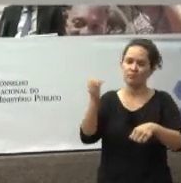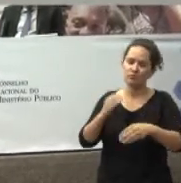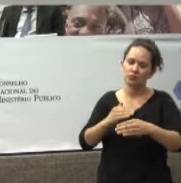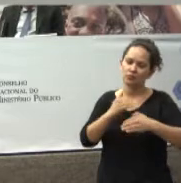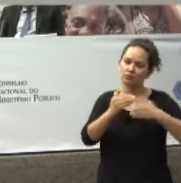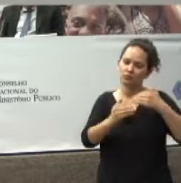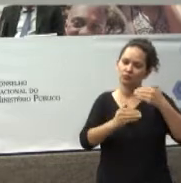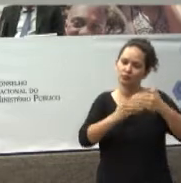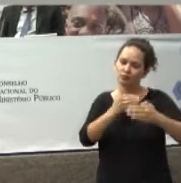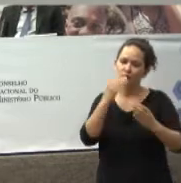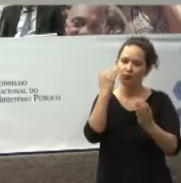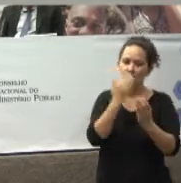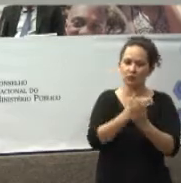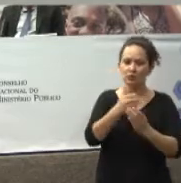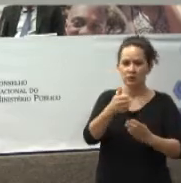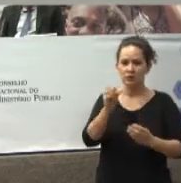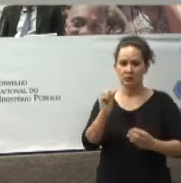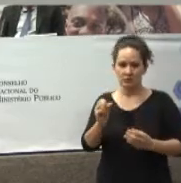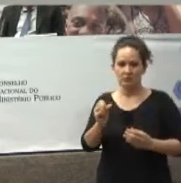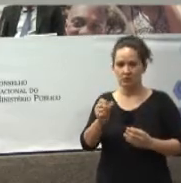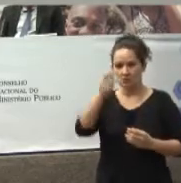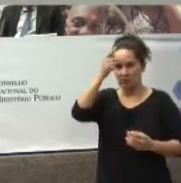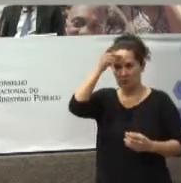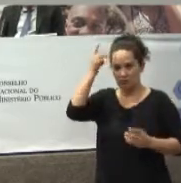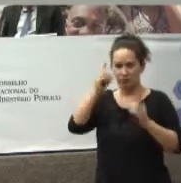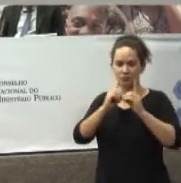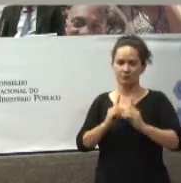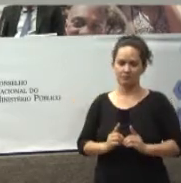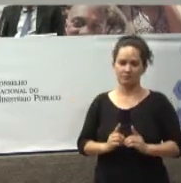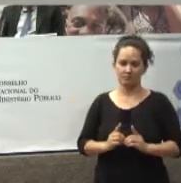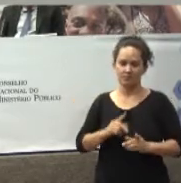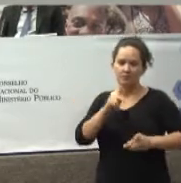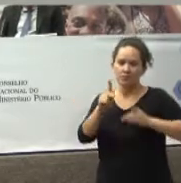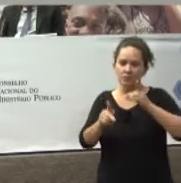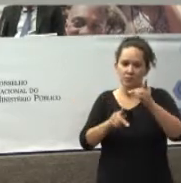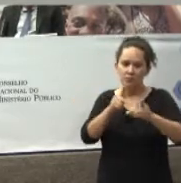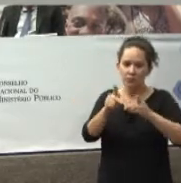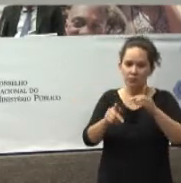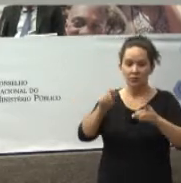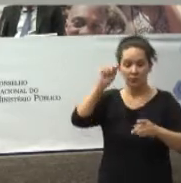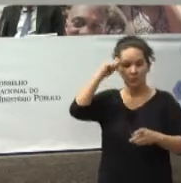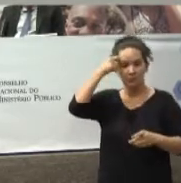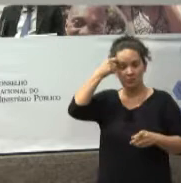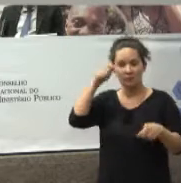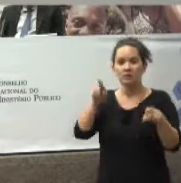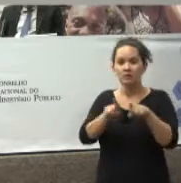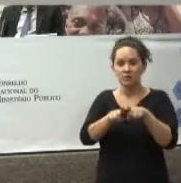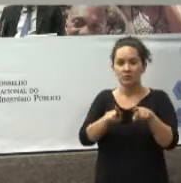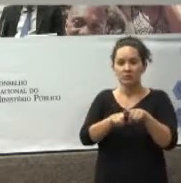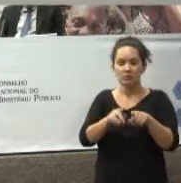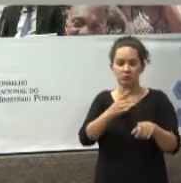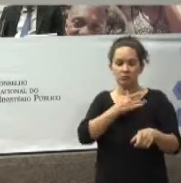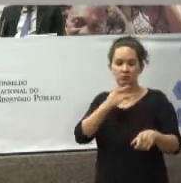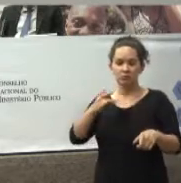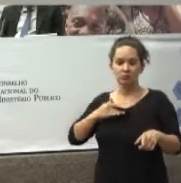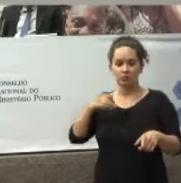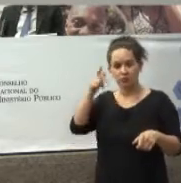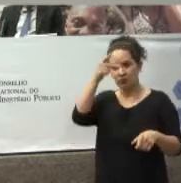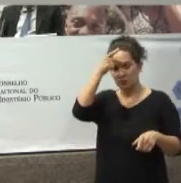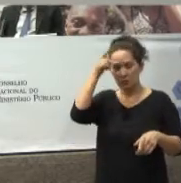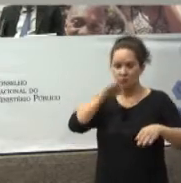no processo da 16ª como pessoa com deficiência da população negra como a saúde do trabalhador